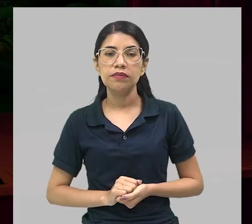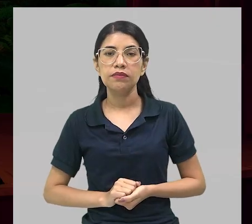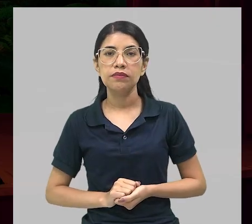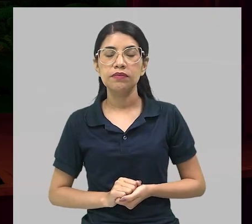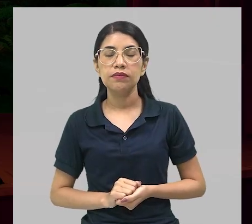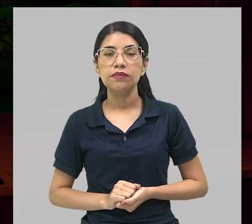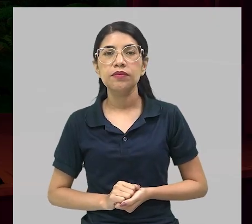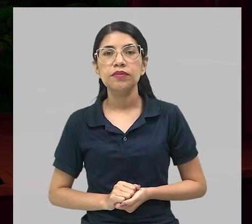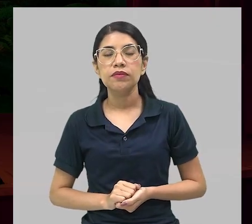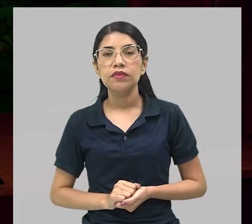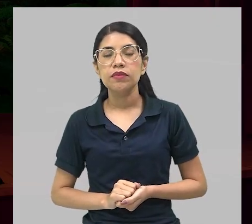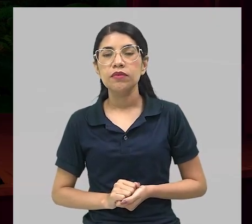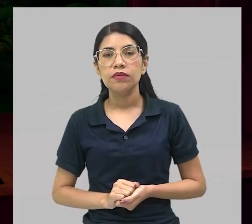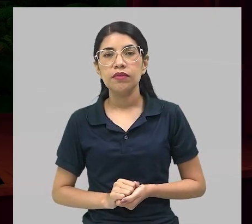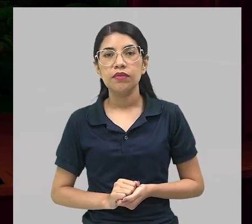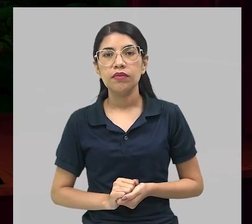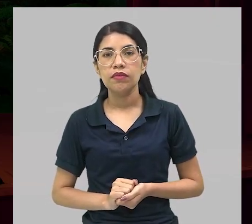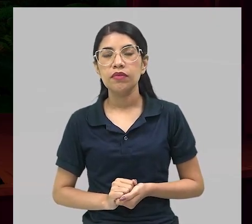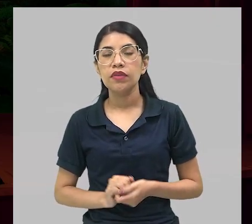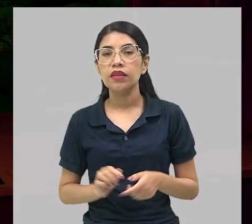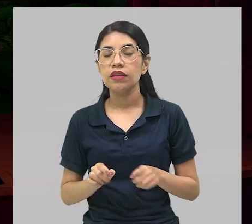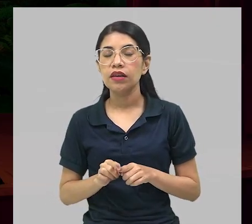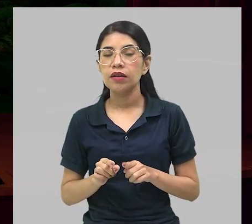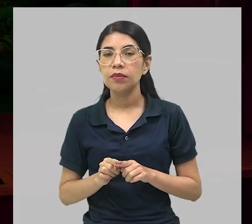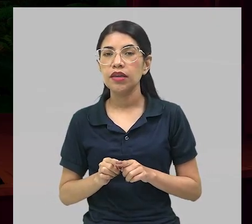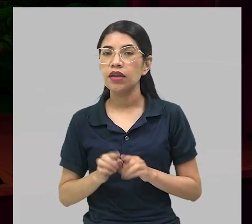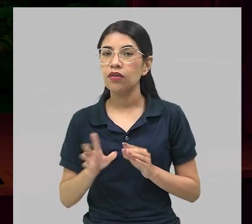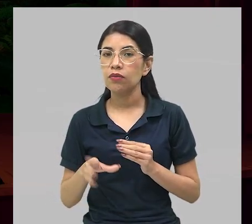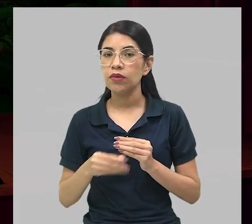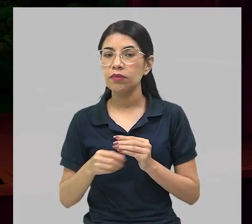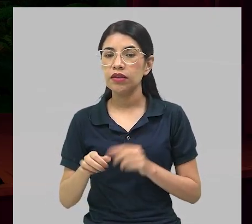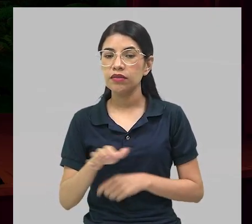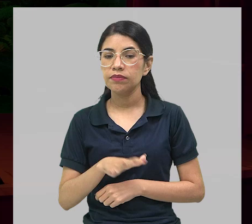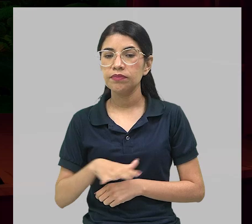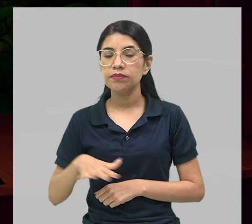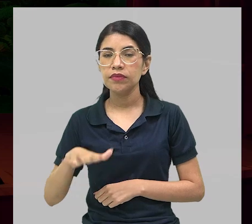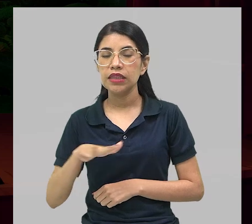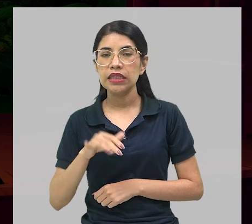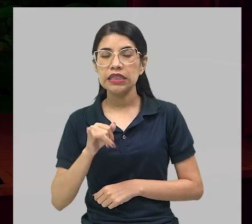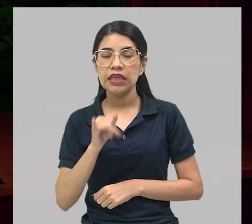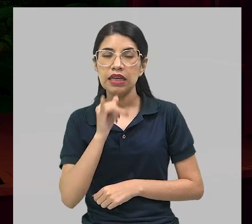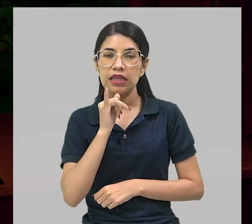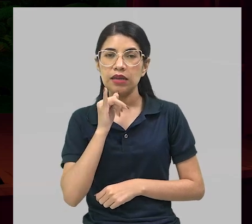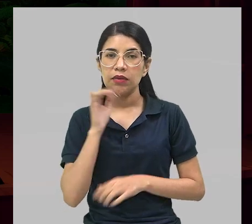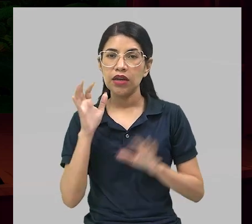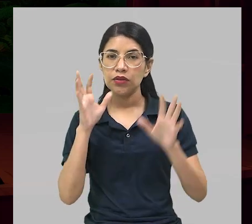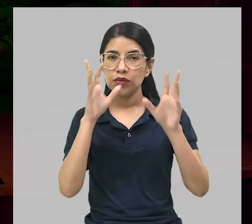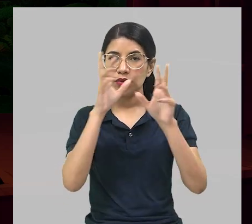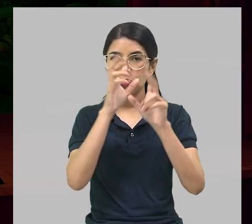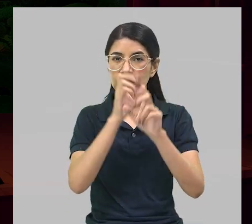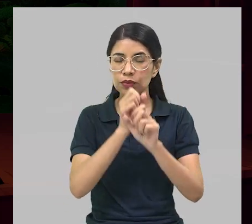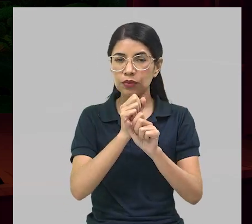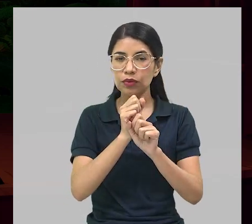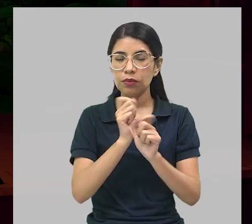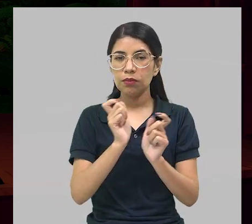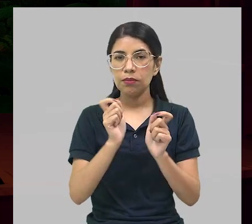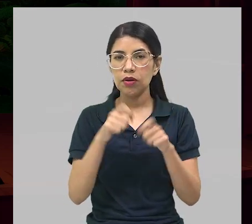está iluminado. E também traz a ambientação, né? Quando é mais escuro, a gente já percebe, por exemplo, que pode